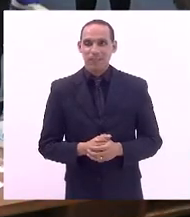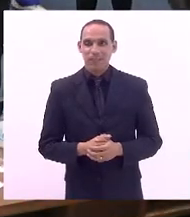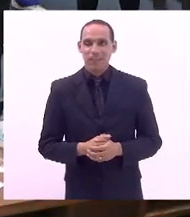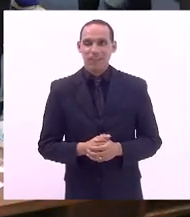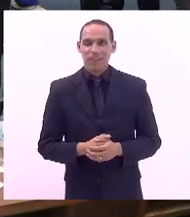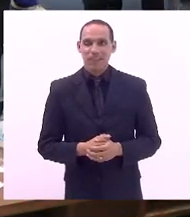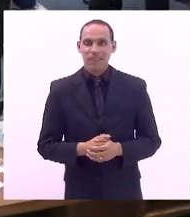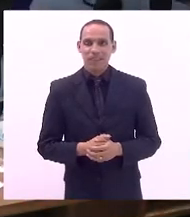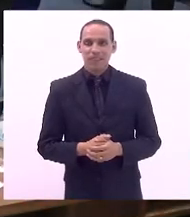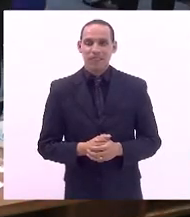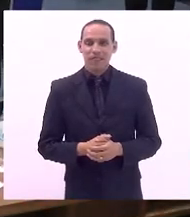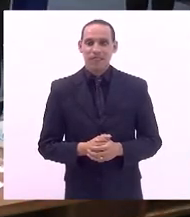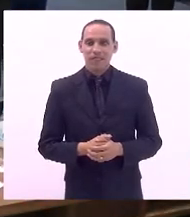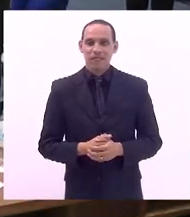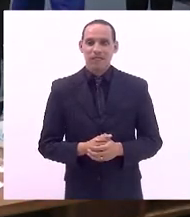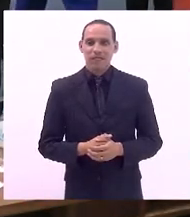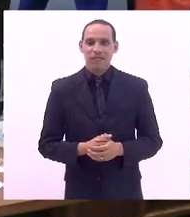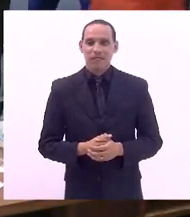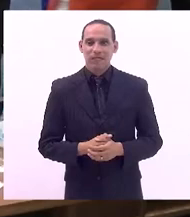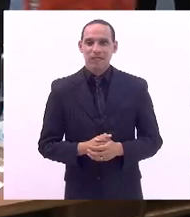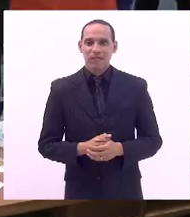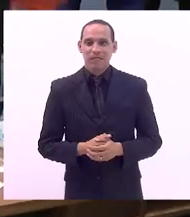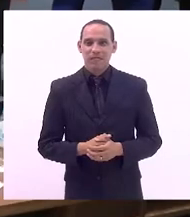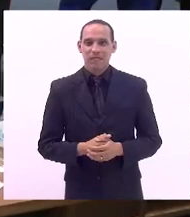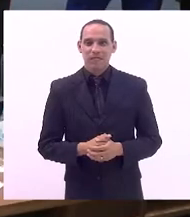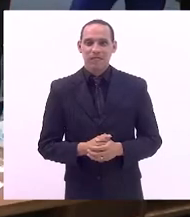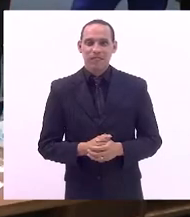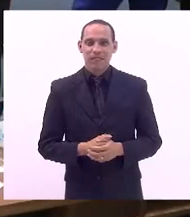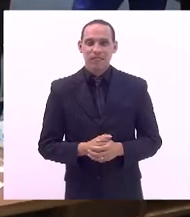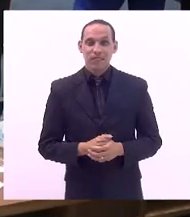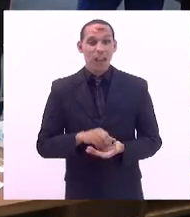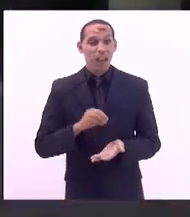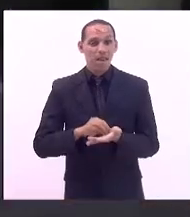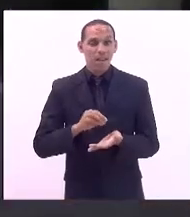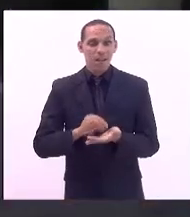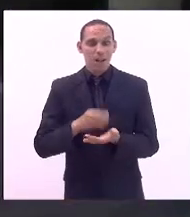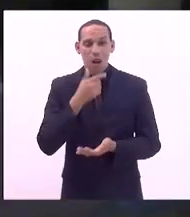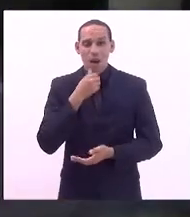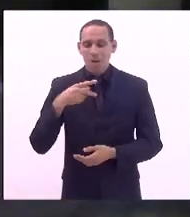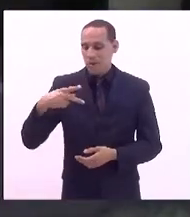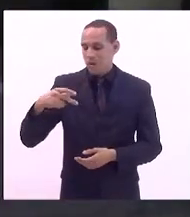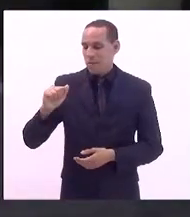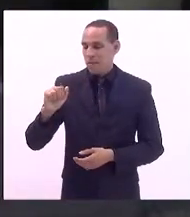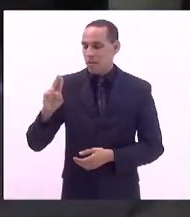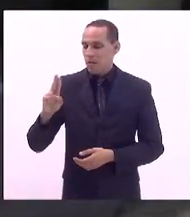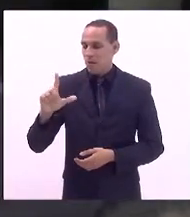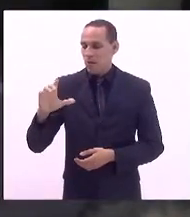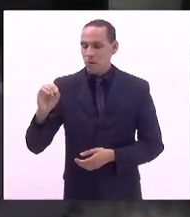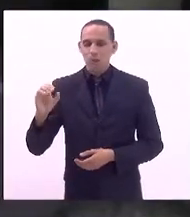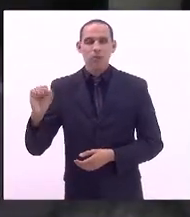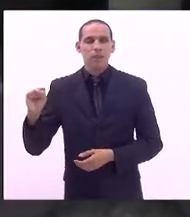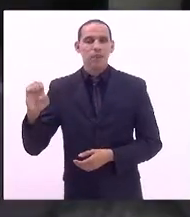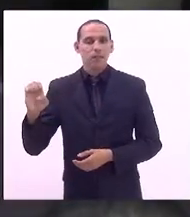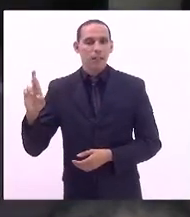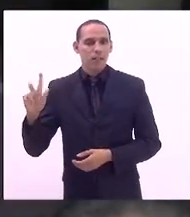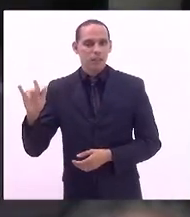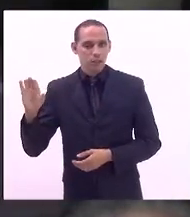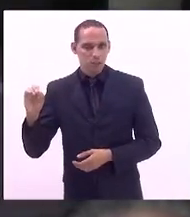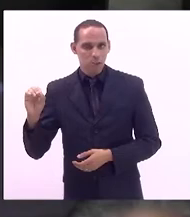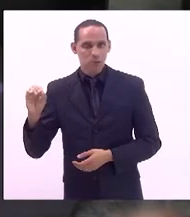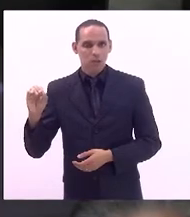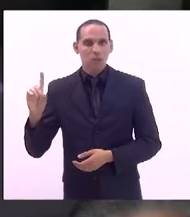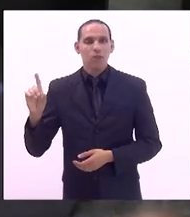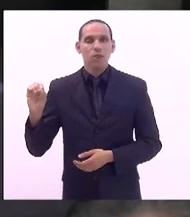E aí só ficou faltando o senhor Paulo Sérgio dos Santos Nunes